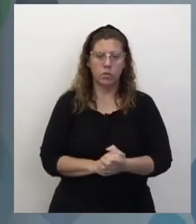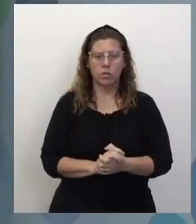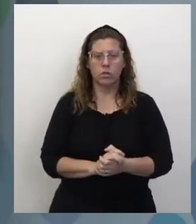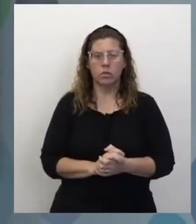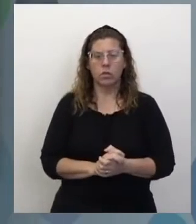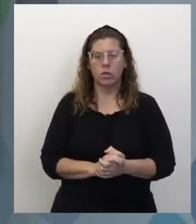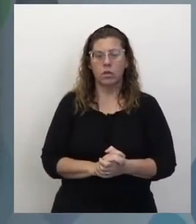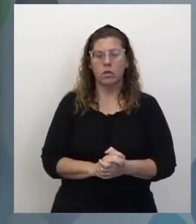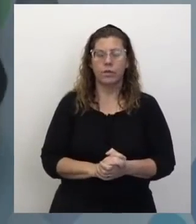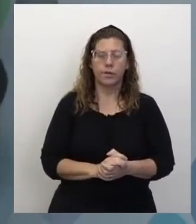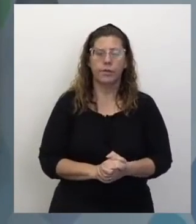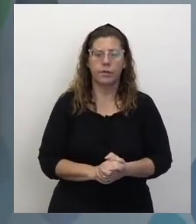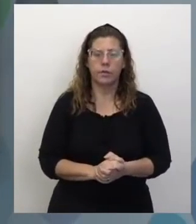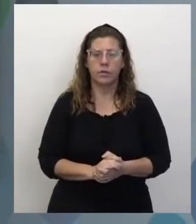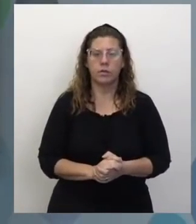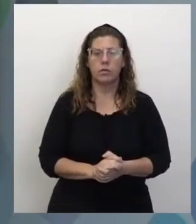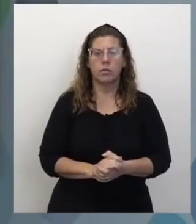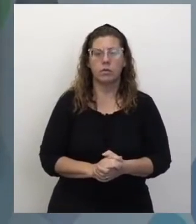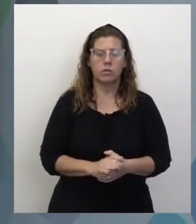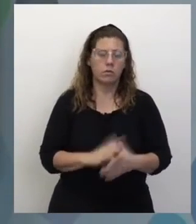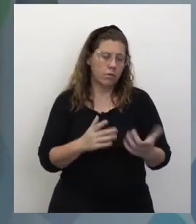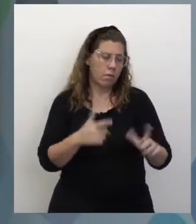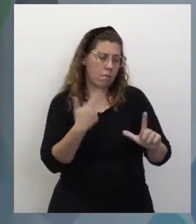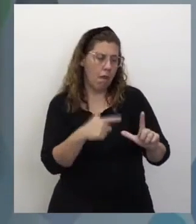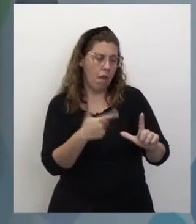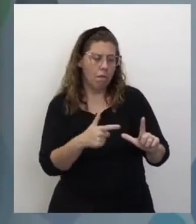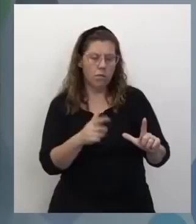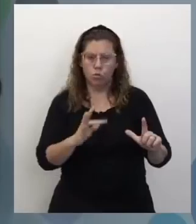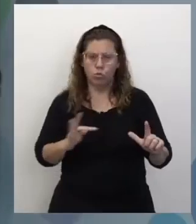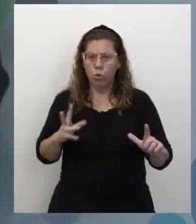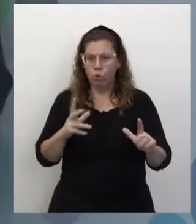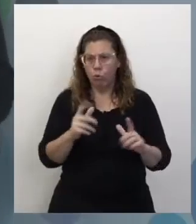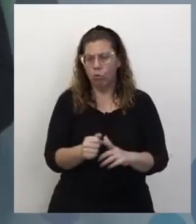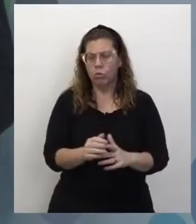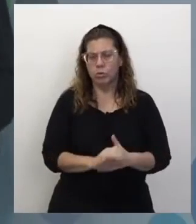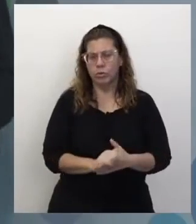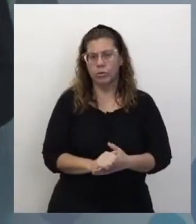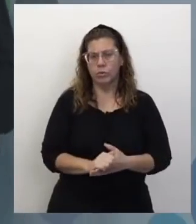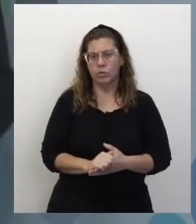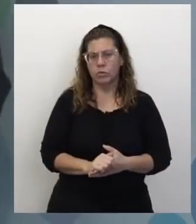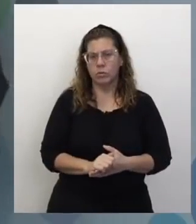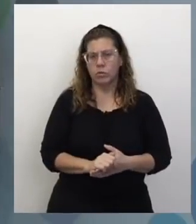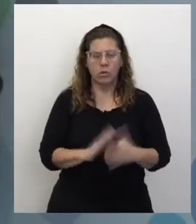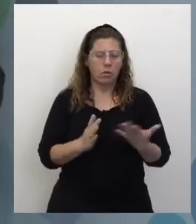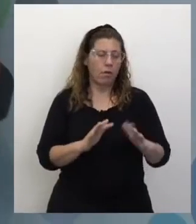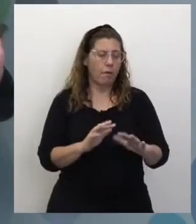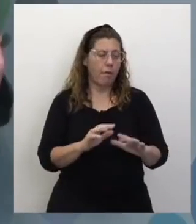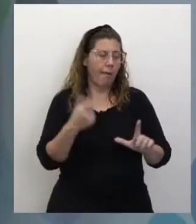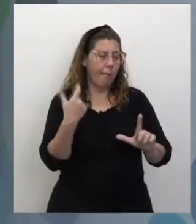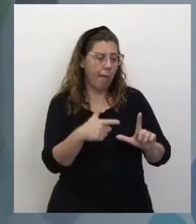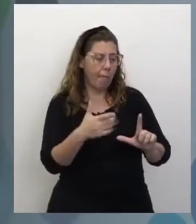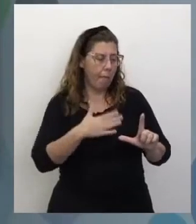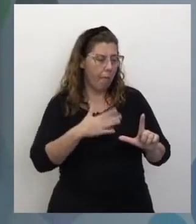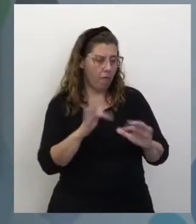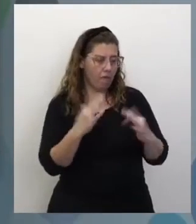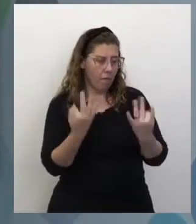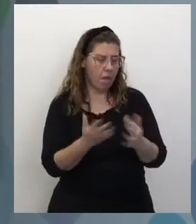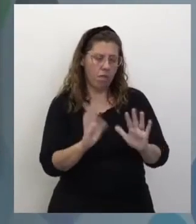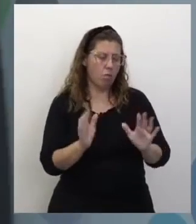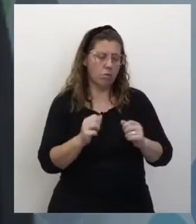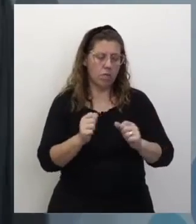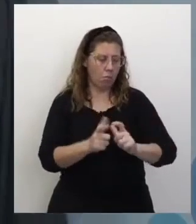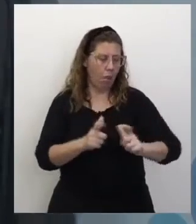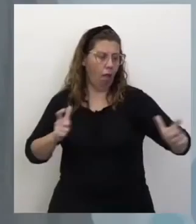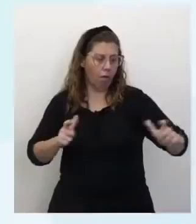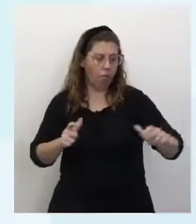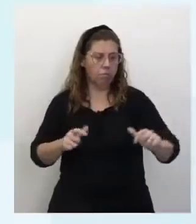não. Mas aí, pessoal, a gente faz meme de uma coisa geral, então tem que ser uma coisa geral. Não dá para você fazer meme só da sua família, tem que ser uma coisa mais ampla, né? Vamos